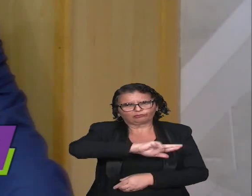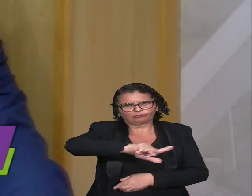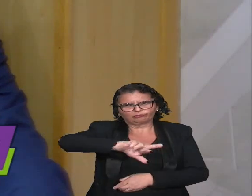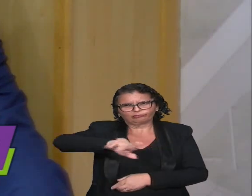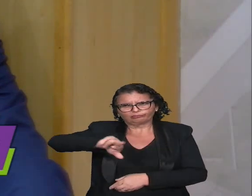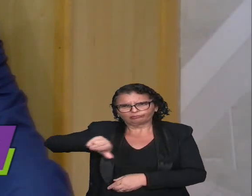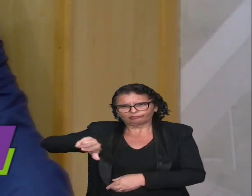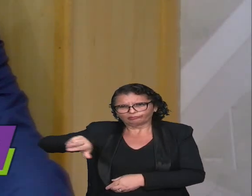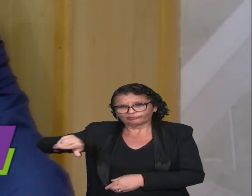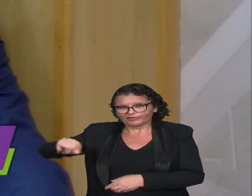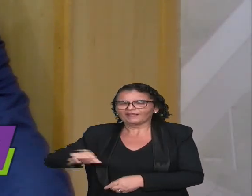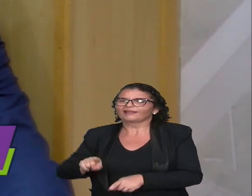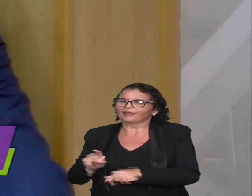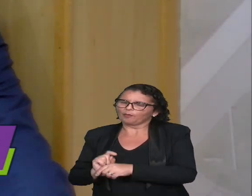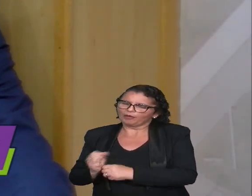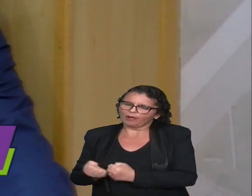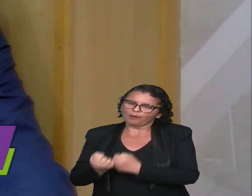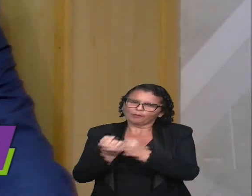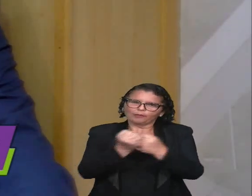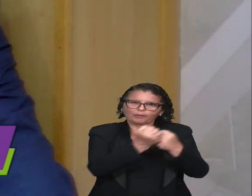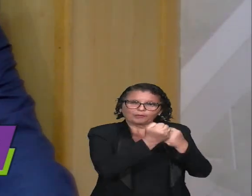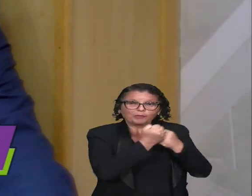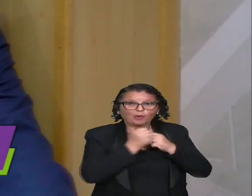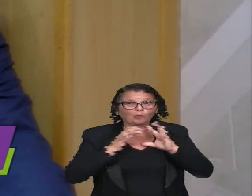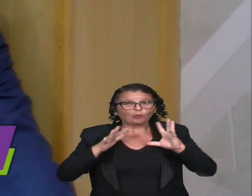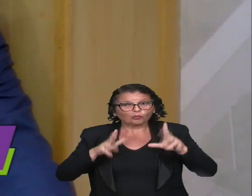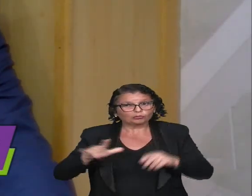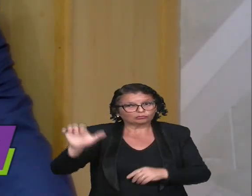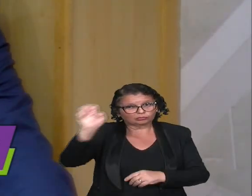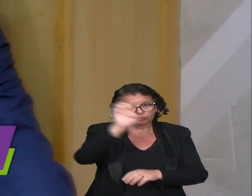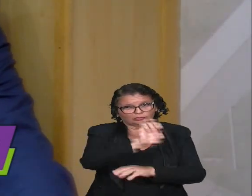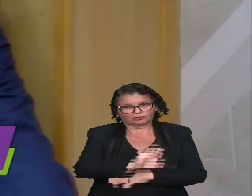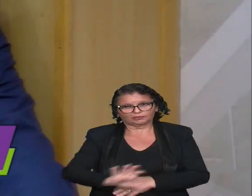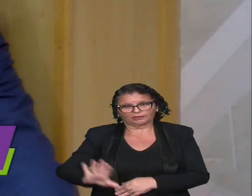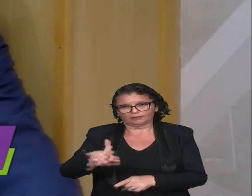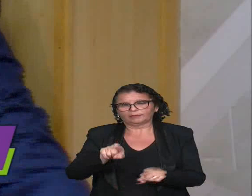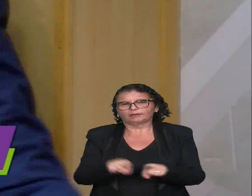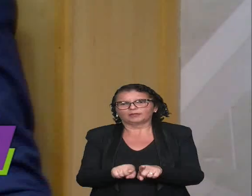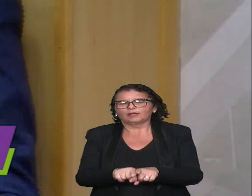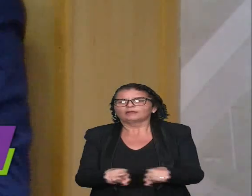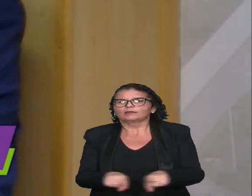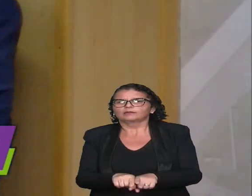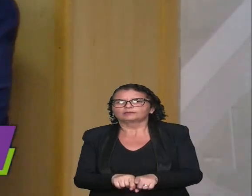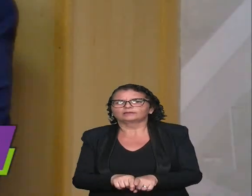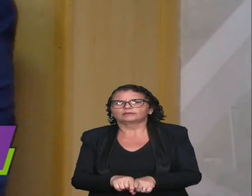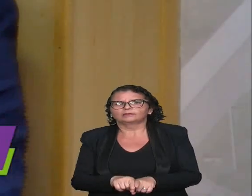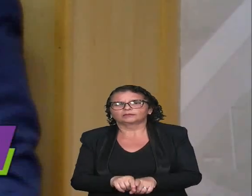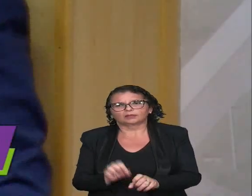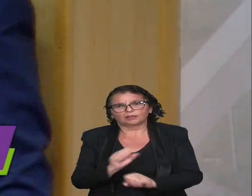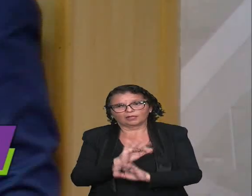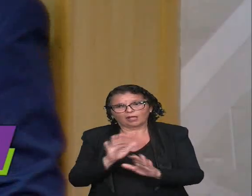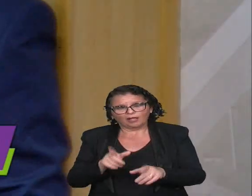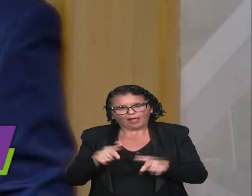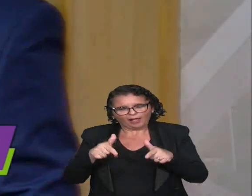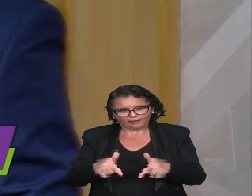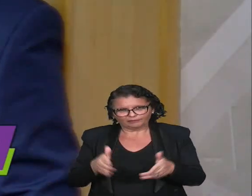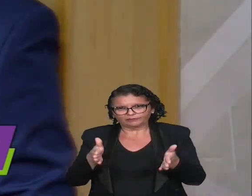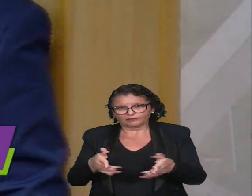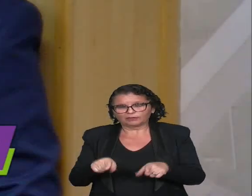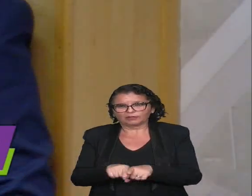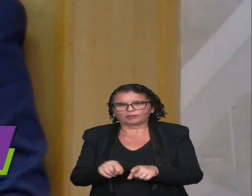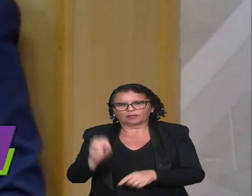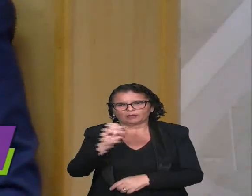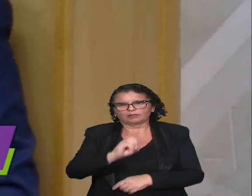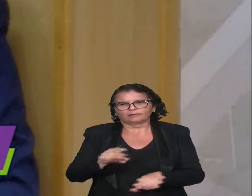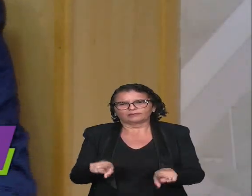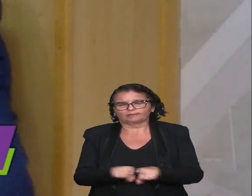e a gente acaba tendo que também fazer um trabalho por todas todos esses municípios além obviamente da nossa cidade aqui de Osasco